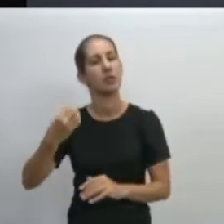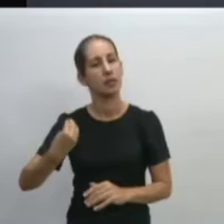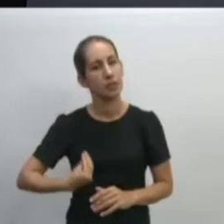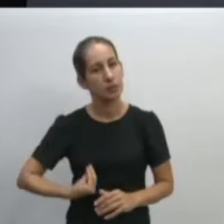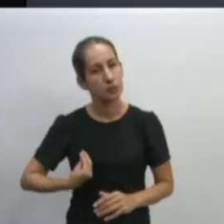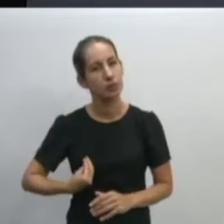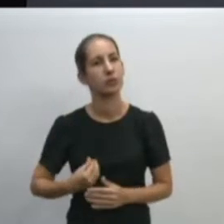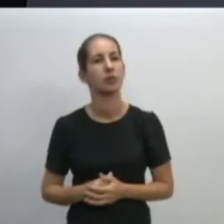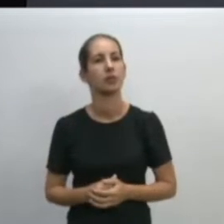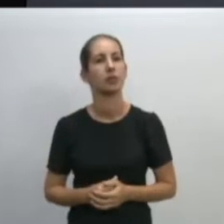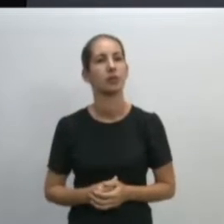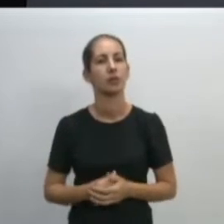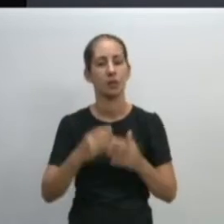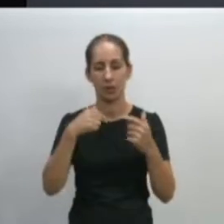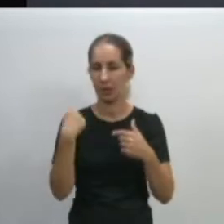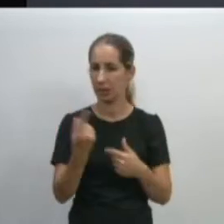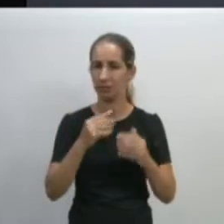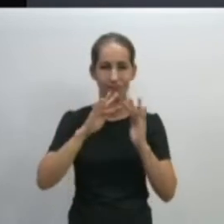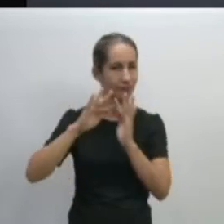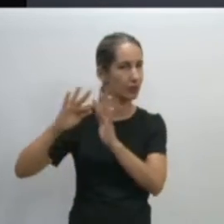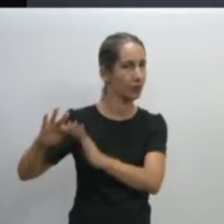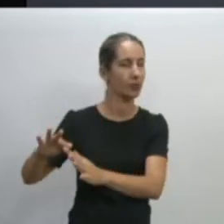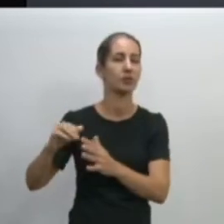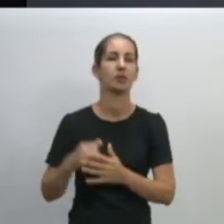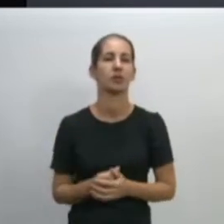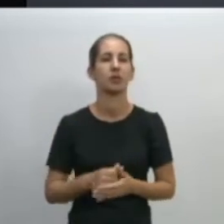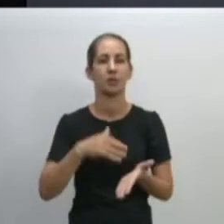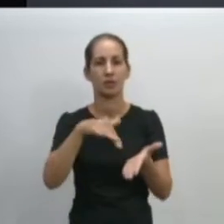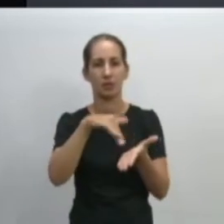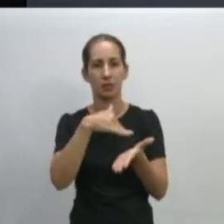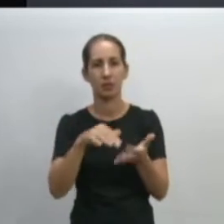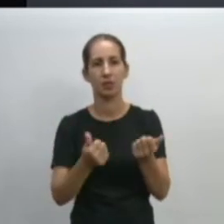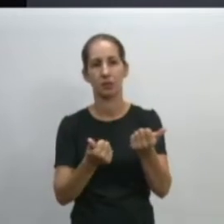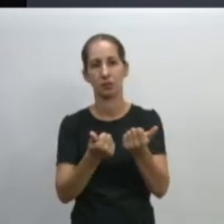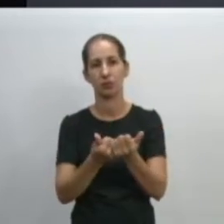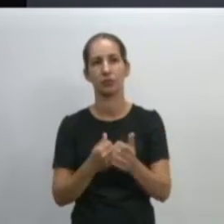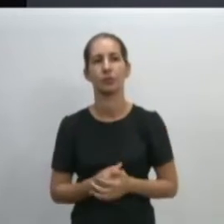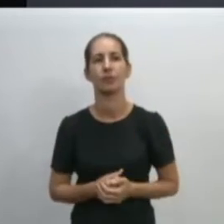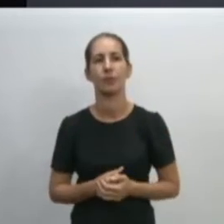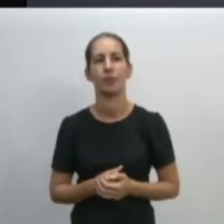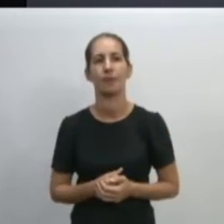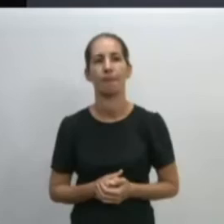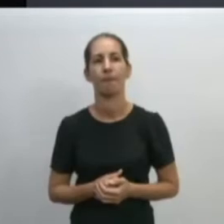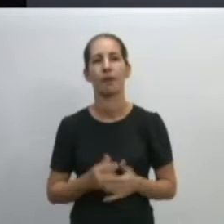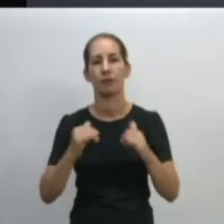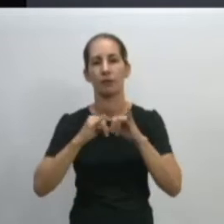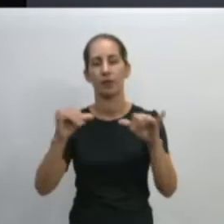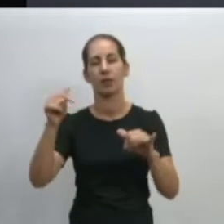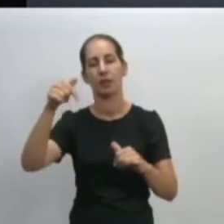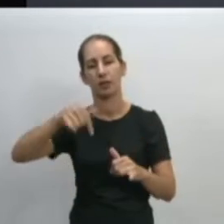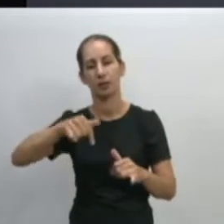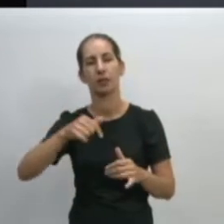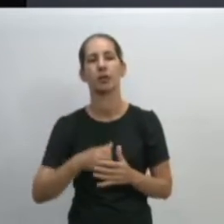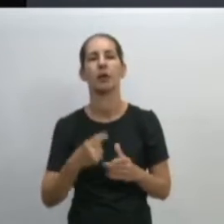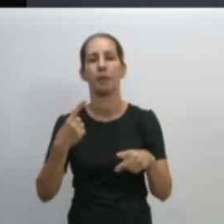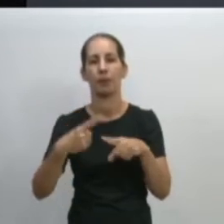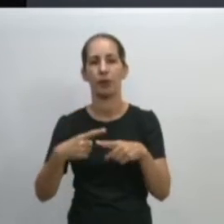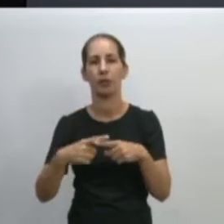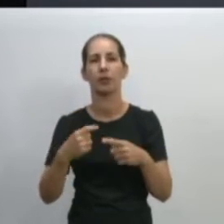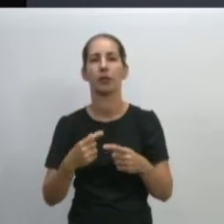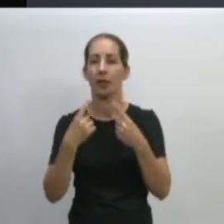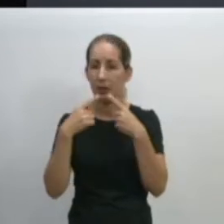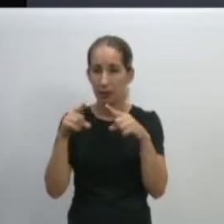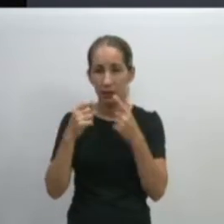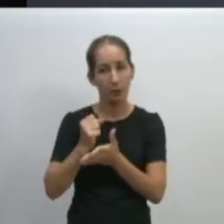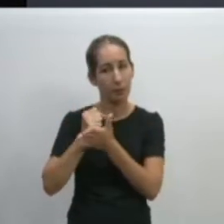acho que a casa foi desrespeitada naquele momento pelos secretários adjuntos. Isso aqui fica registrado nos anais, porque estou fazendo uma